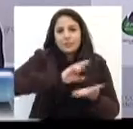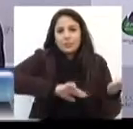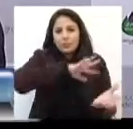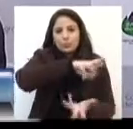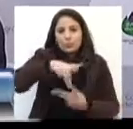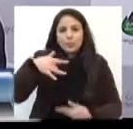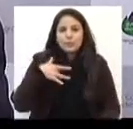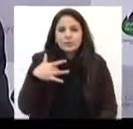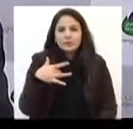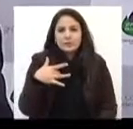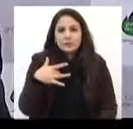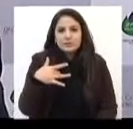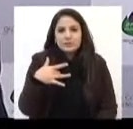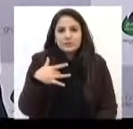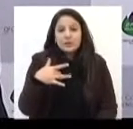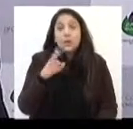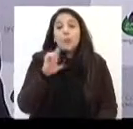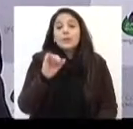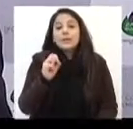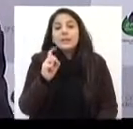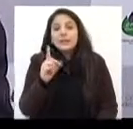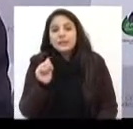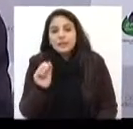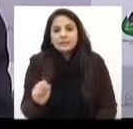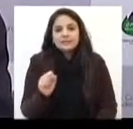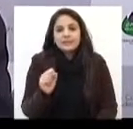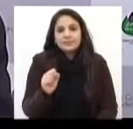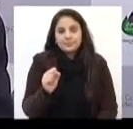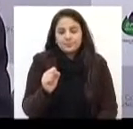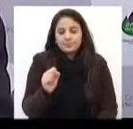Organização Mundial da Saúde, ou melhor, pelas Nações Unidas,